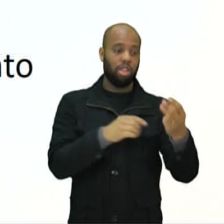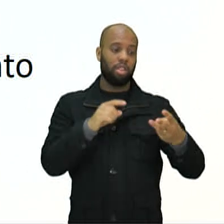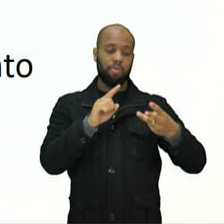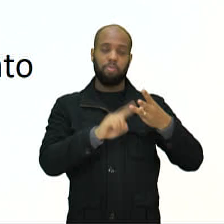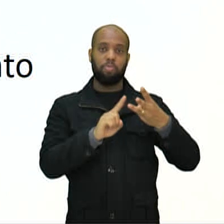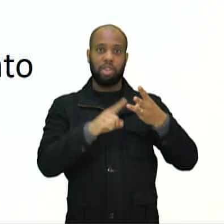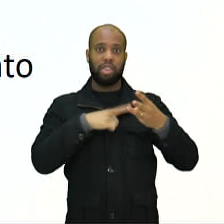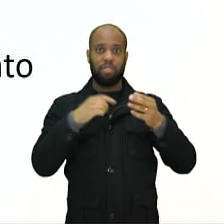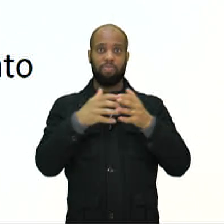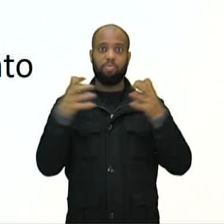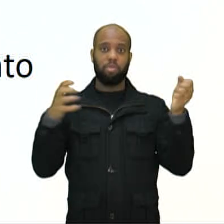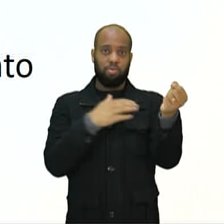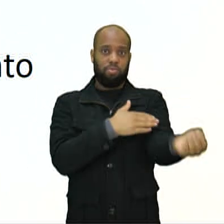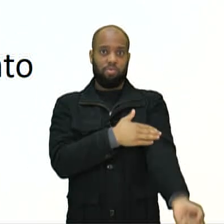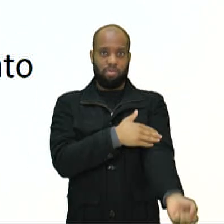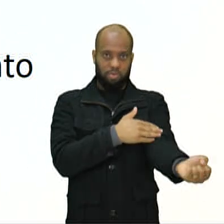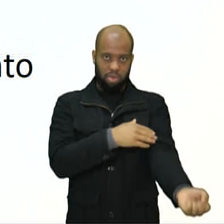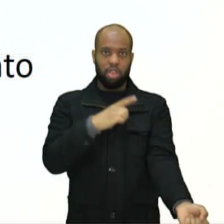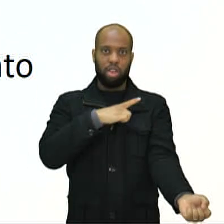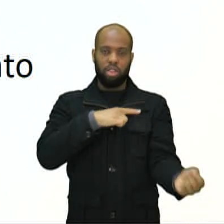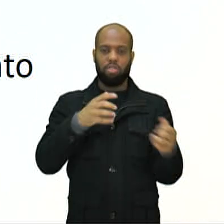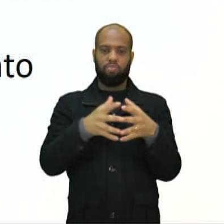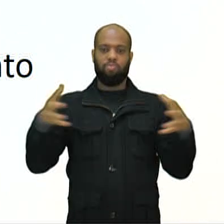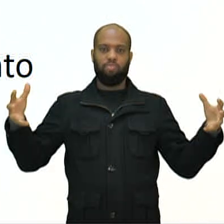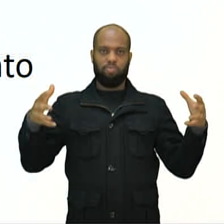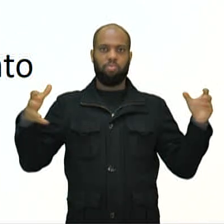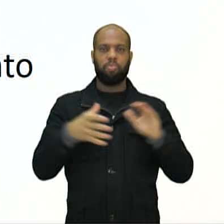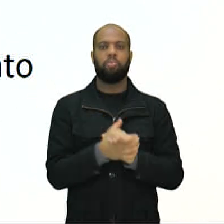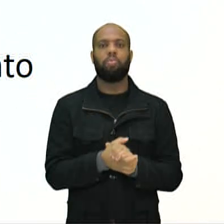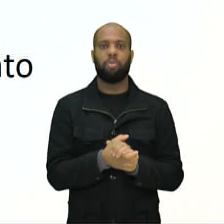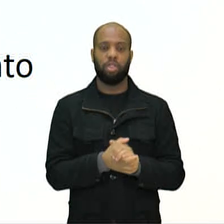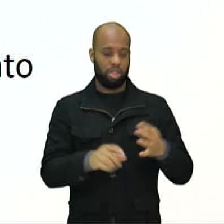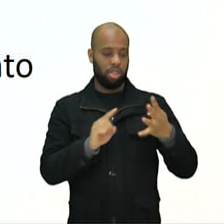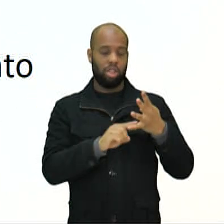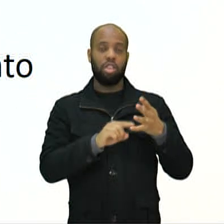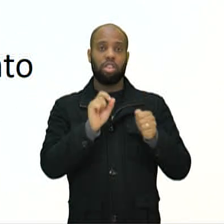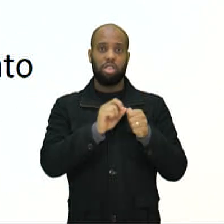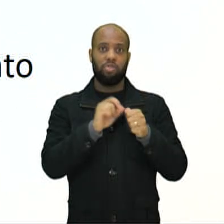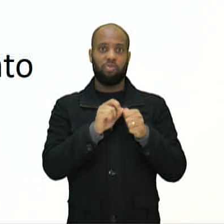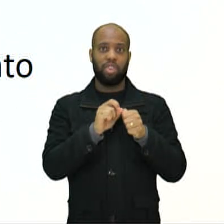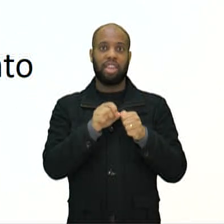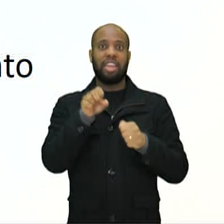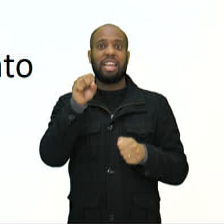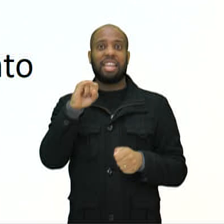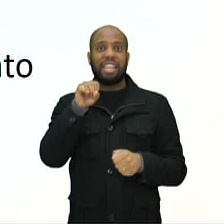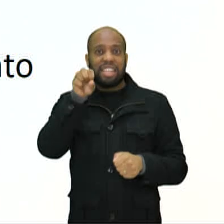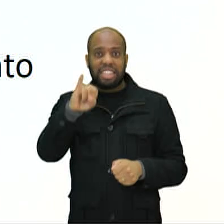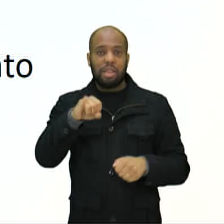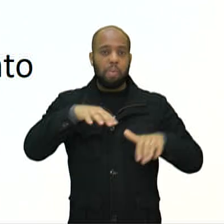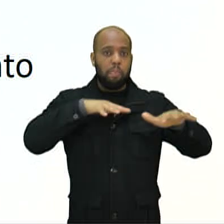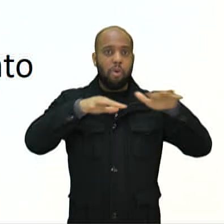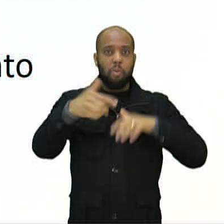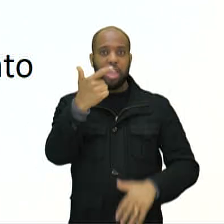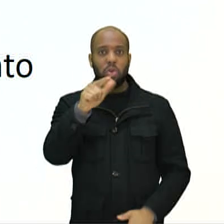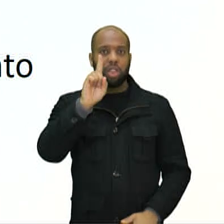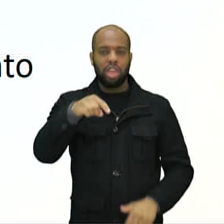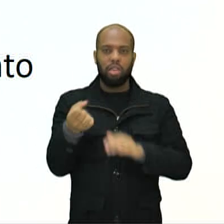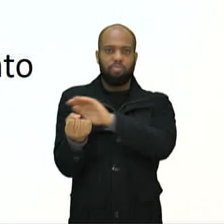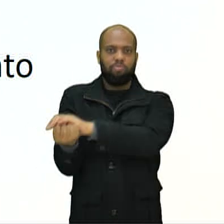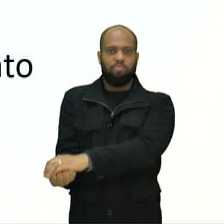excêntrica, ocorre o alongamento muscular. A geração de tensão muscular sem movimento caracteriza uma contração